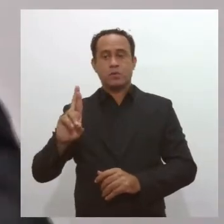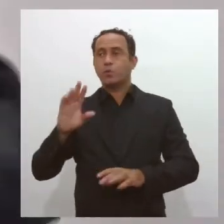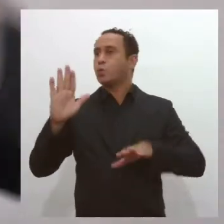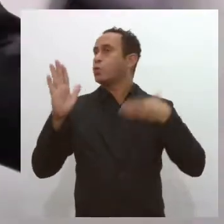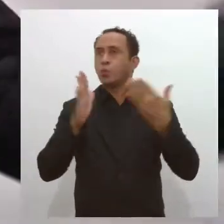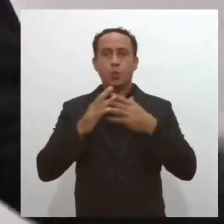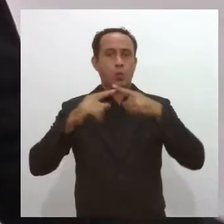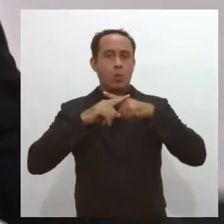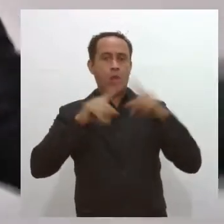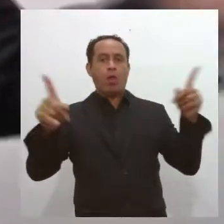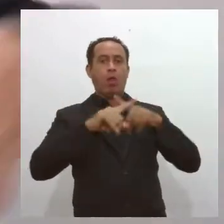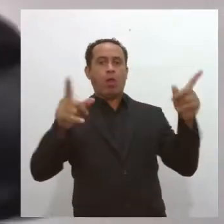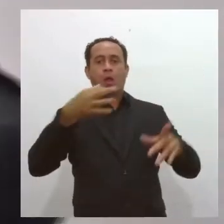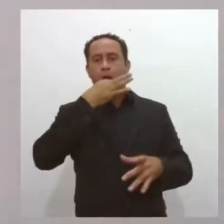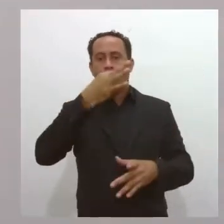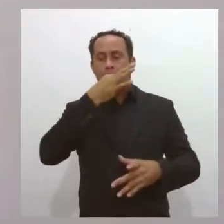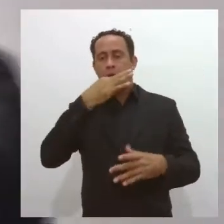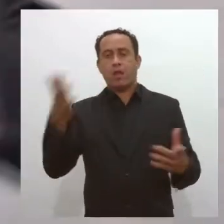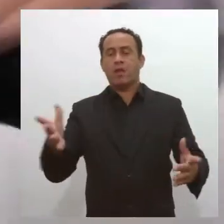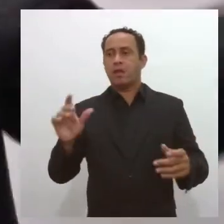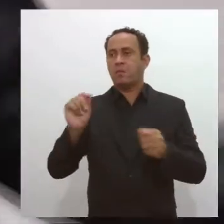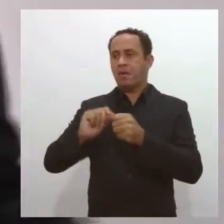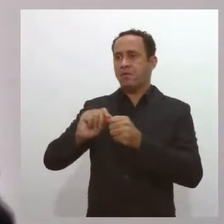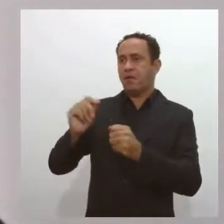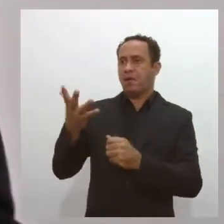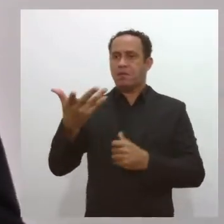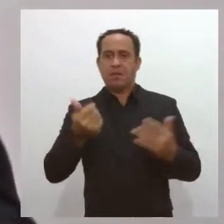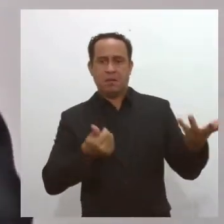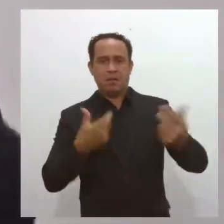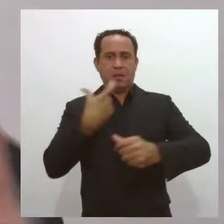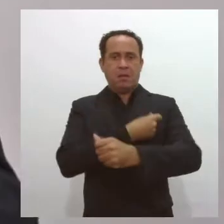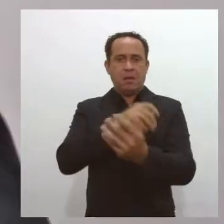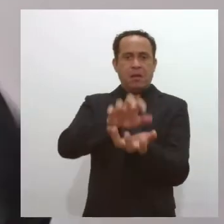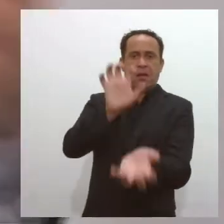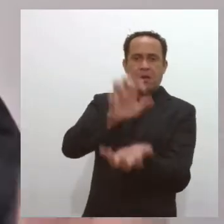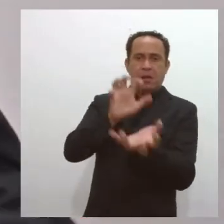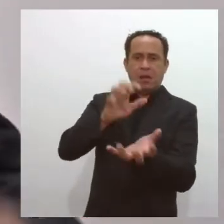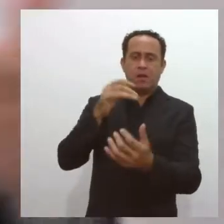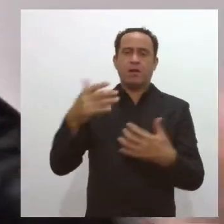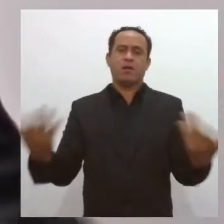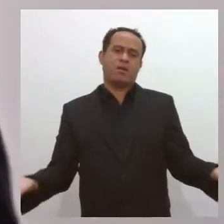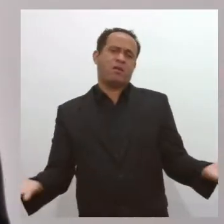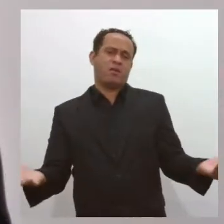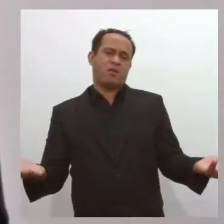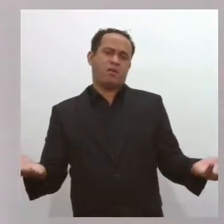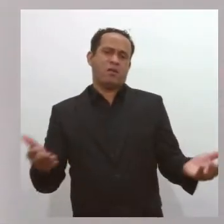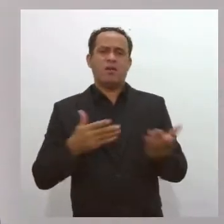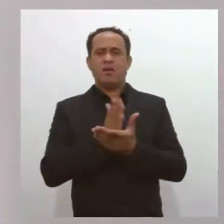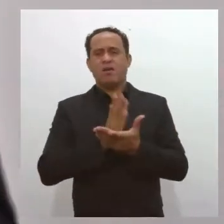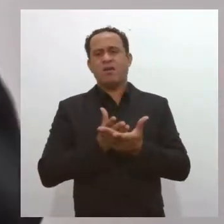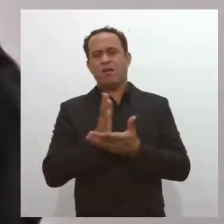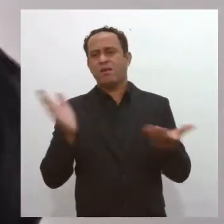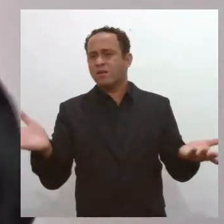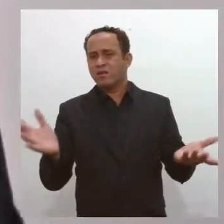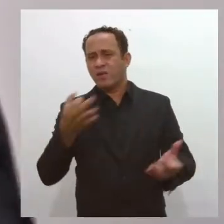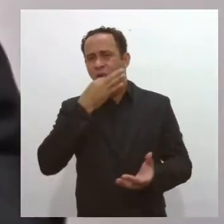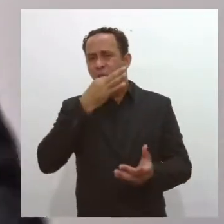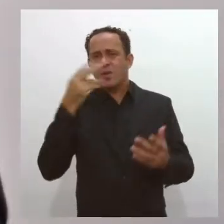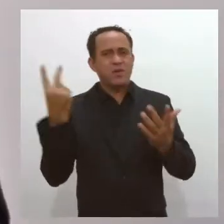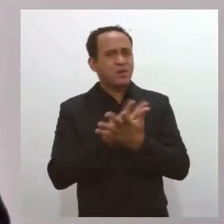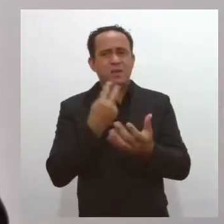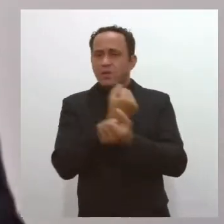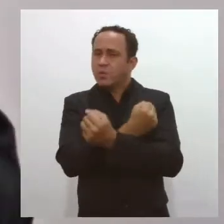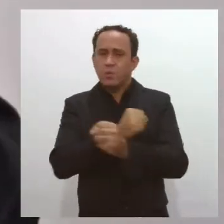na pandemia, bota precoce, faça assim, faça assado, vacina, vira jacaré, e etc, e etc, e etc. E opiniões